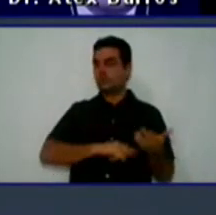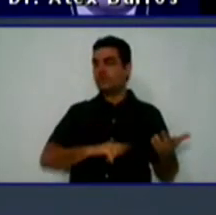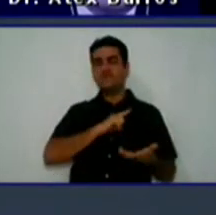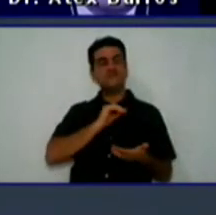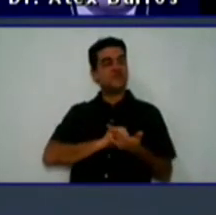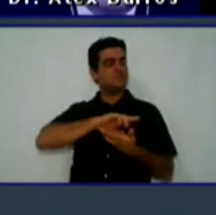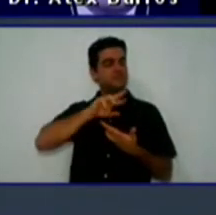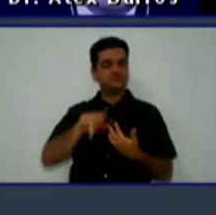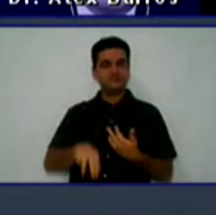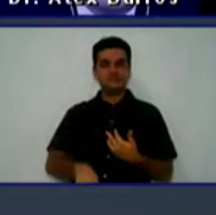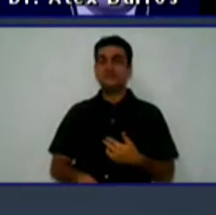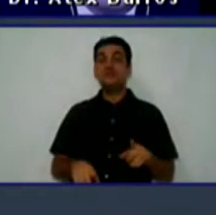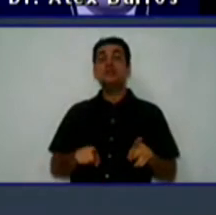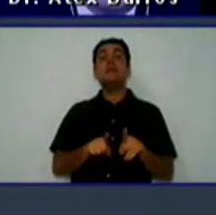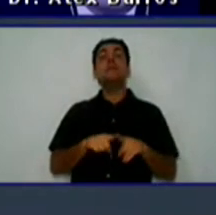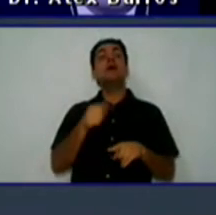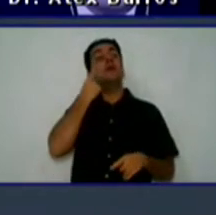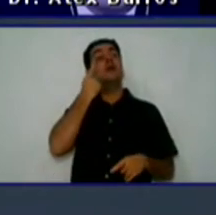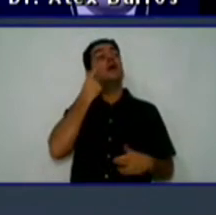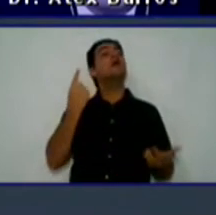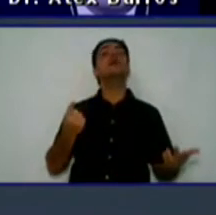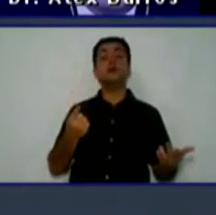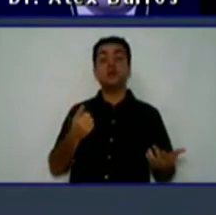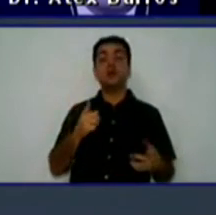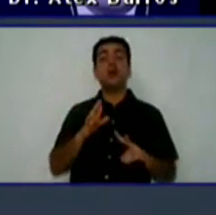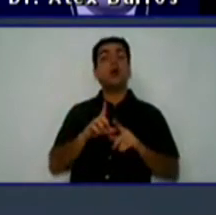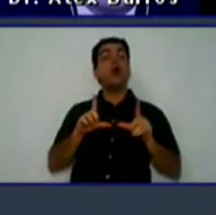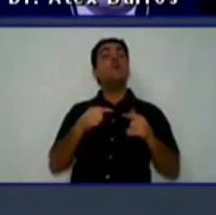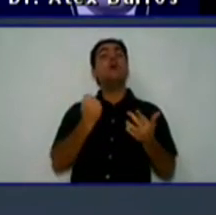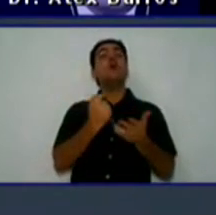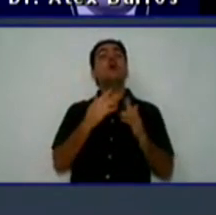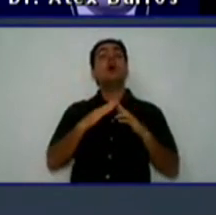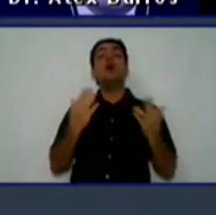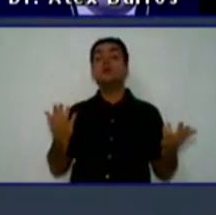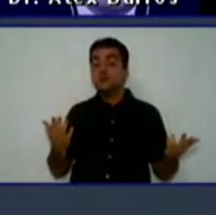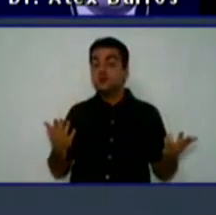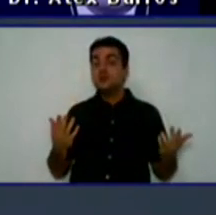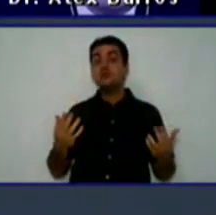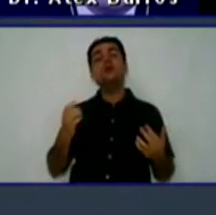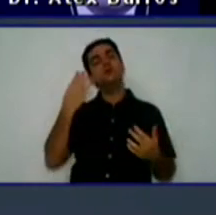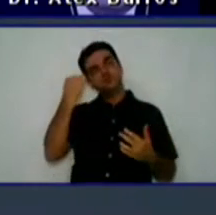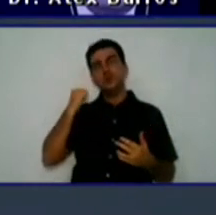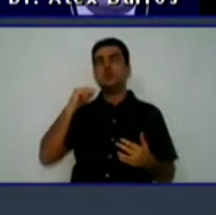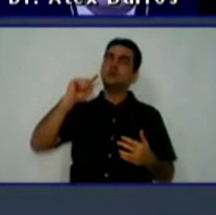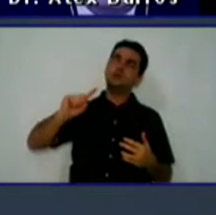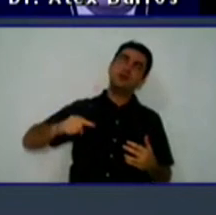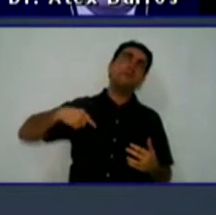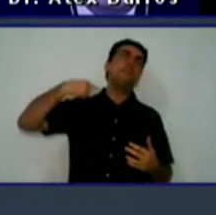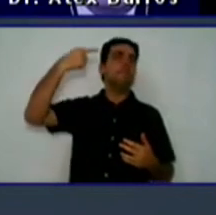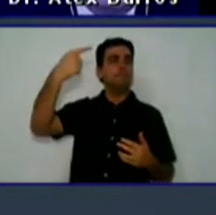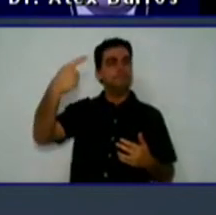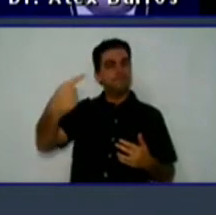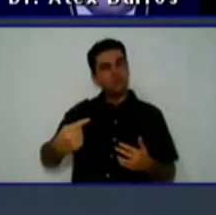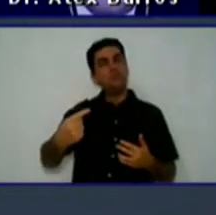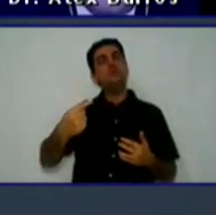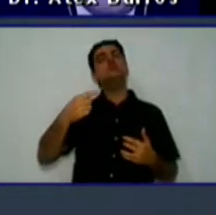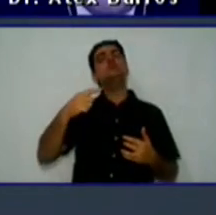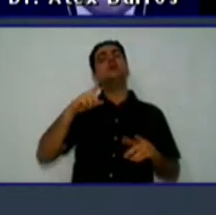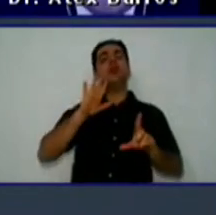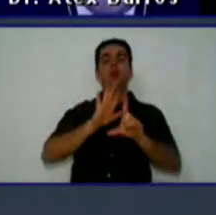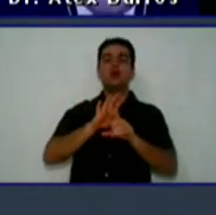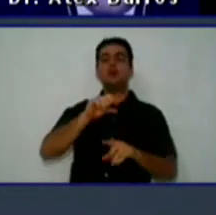à inexistência de autorização legal, que, como eu disse, só veio a partir da alteração realizada na